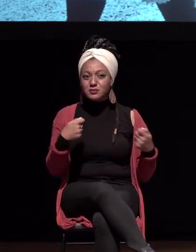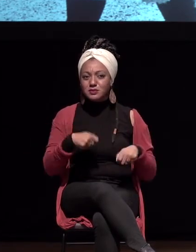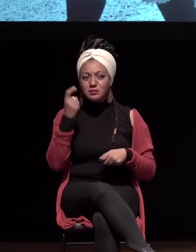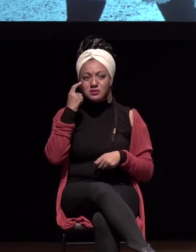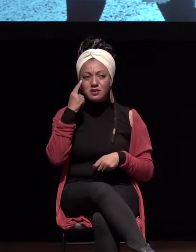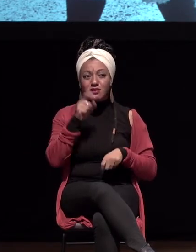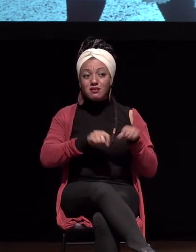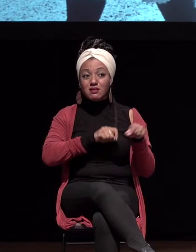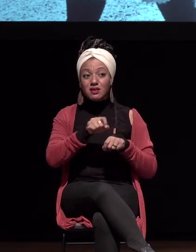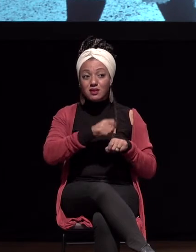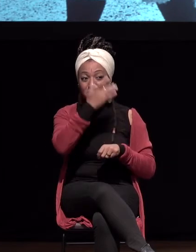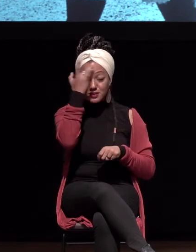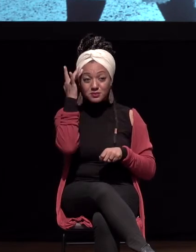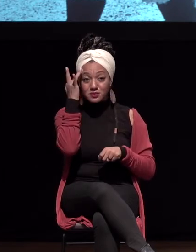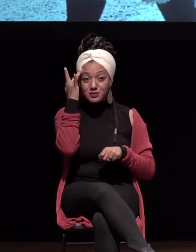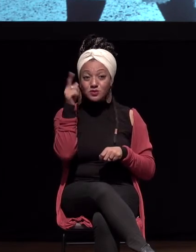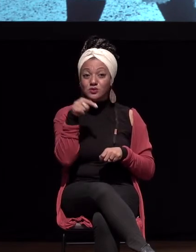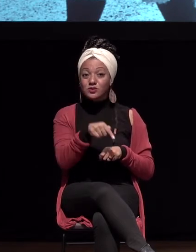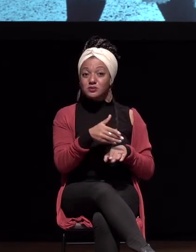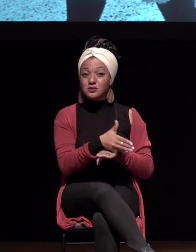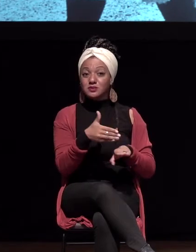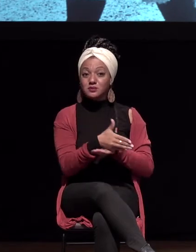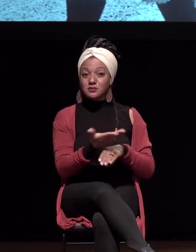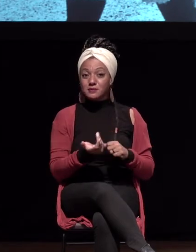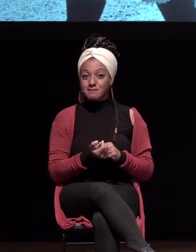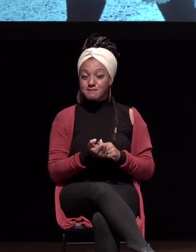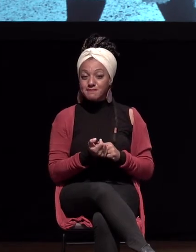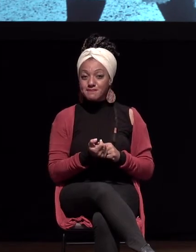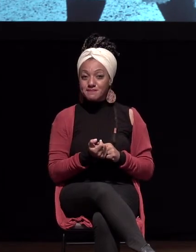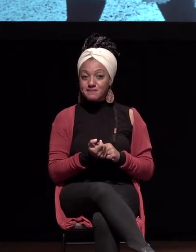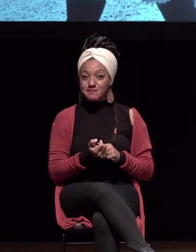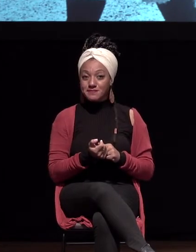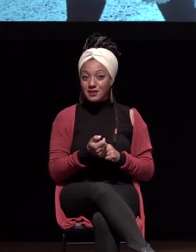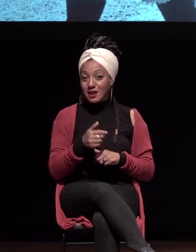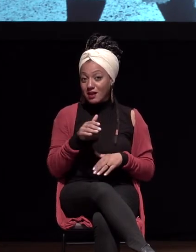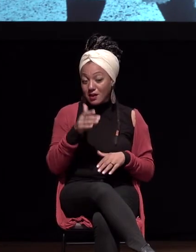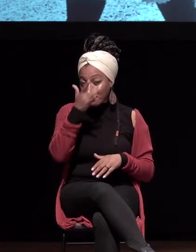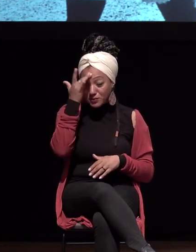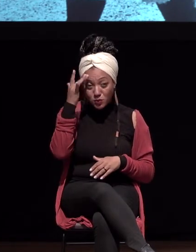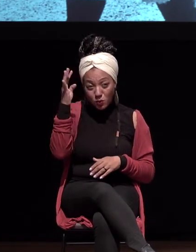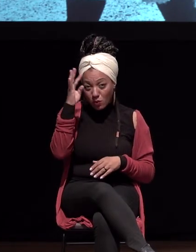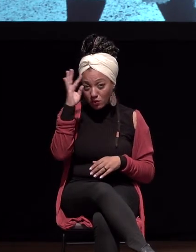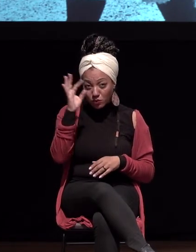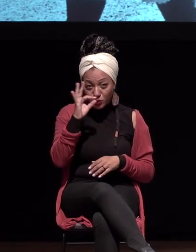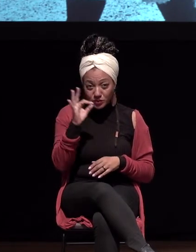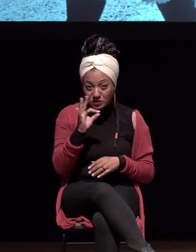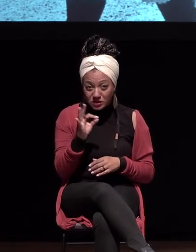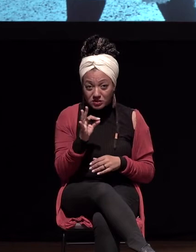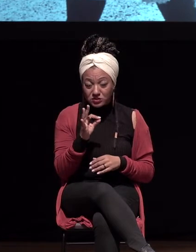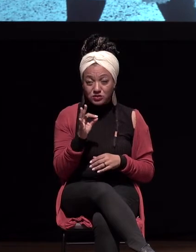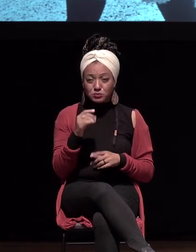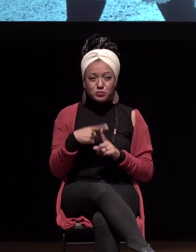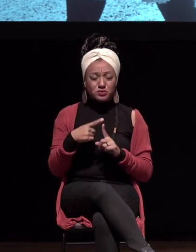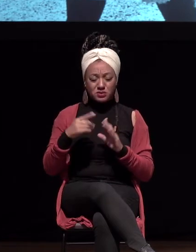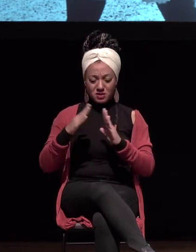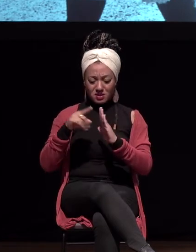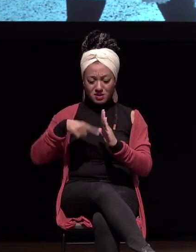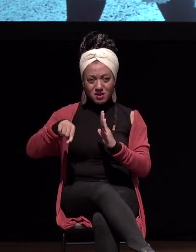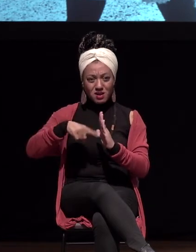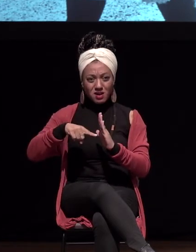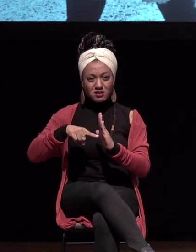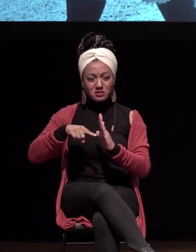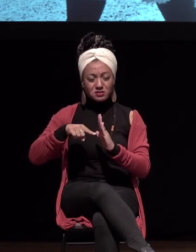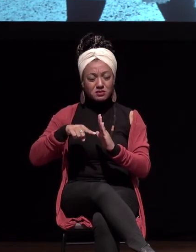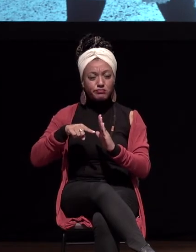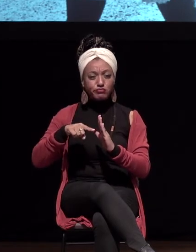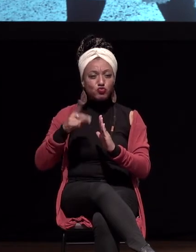volta. A pessoa não compreende, a pessoa não cresce com aquilo que se torna patrimônio, e a história dela